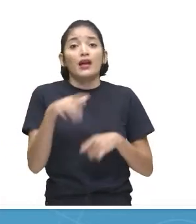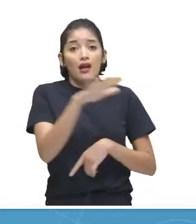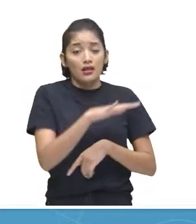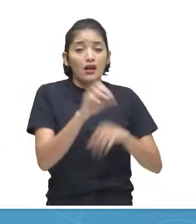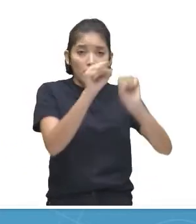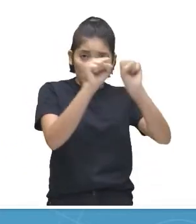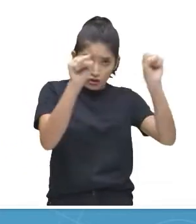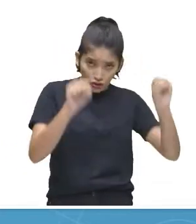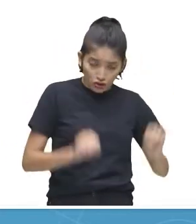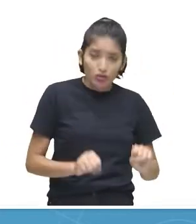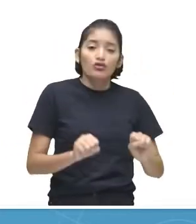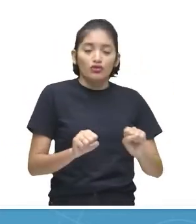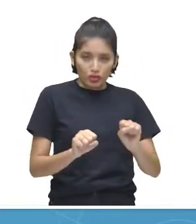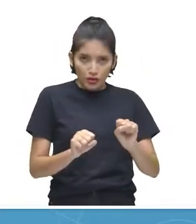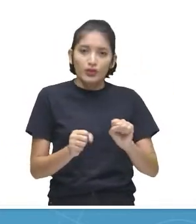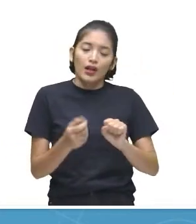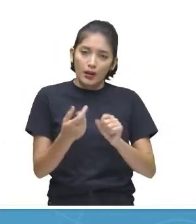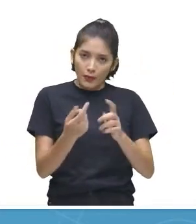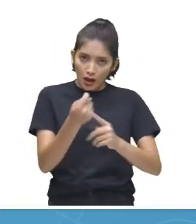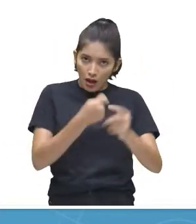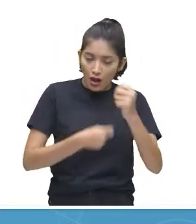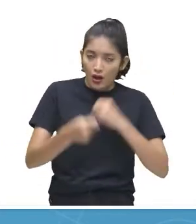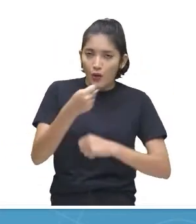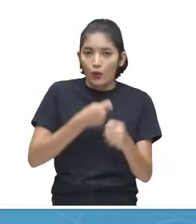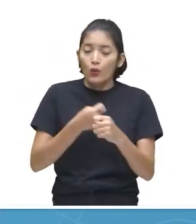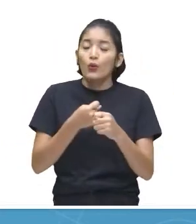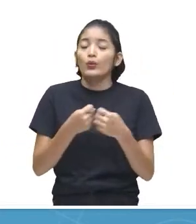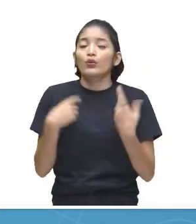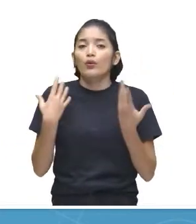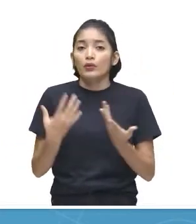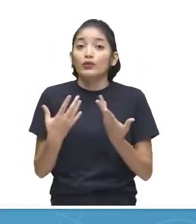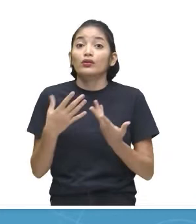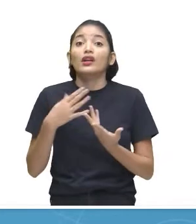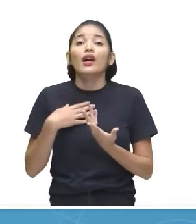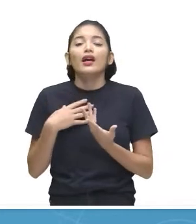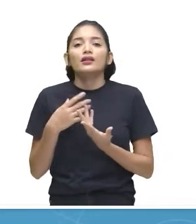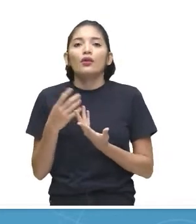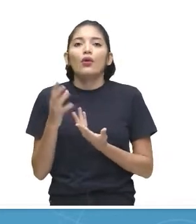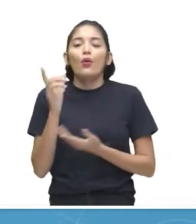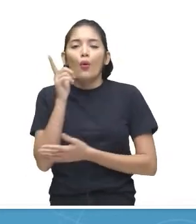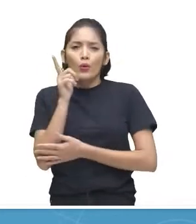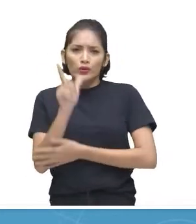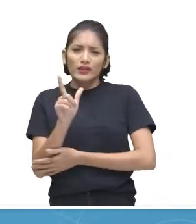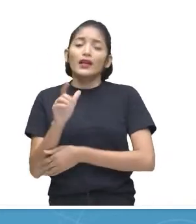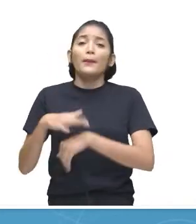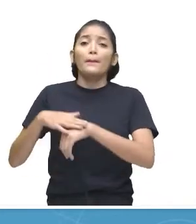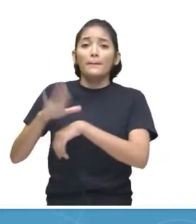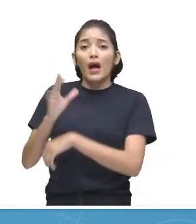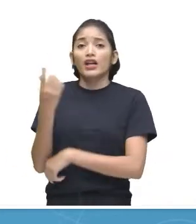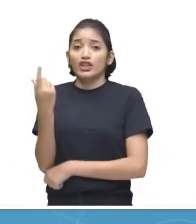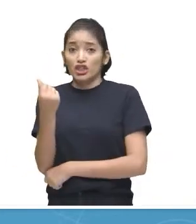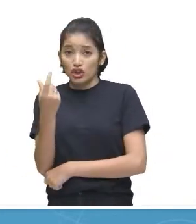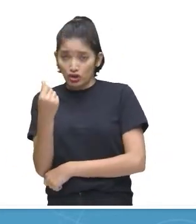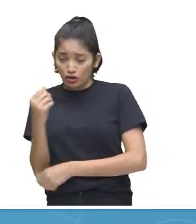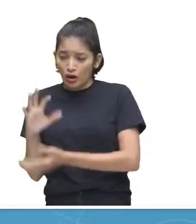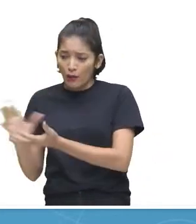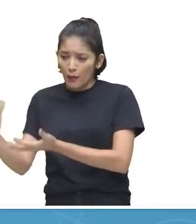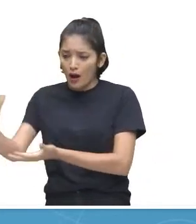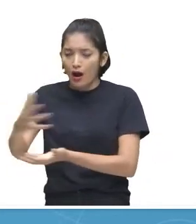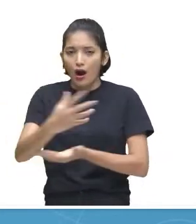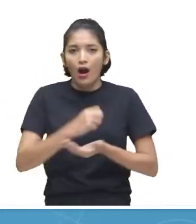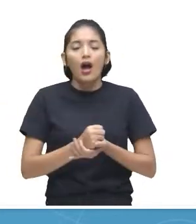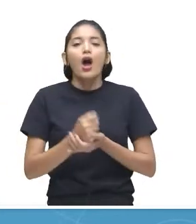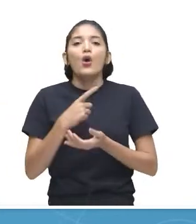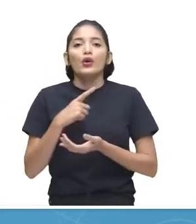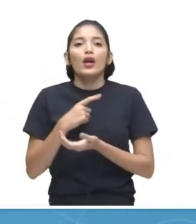econômico, nós vivemos no capitalismo, quanto mais eu acumulo de capital, de dinheiro, maior é o meu poder